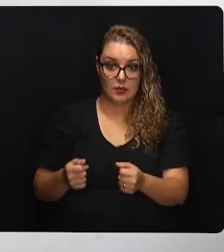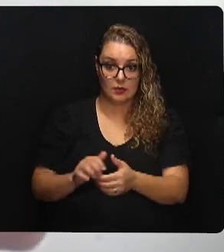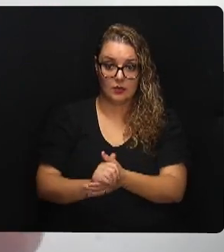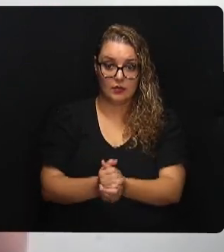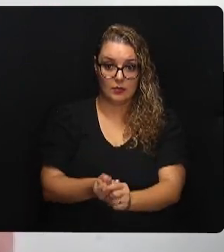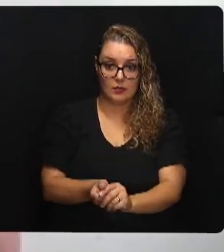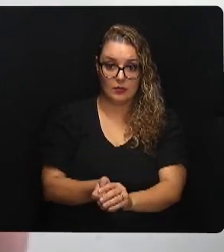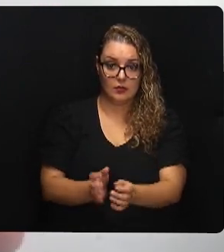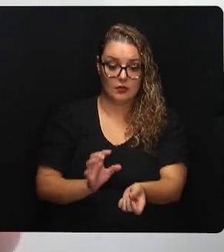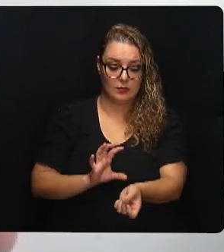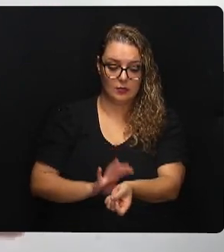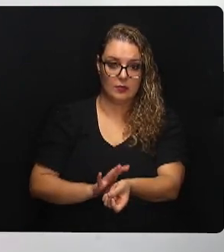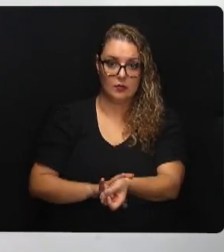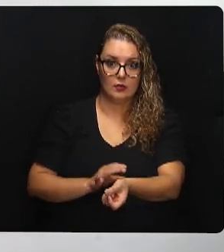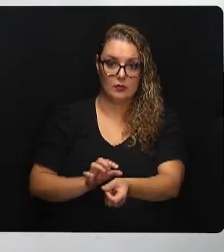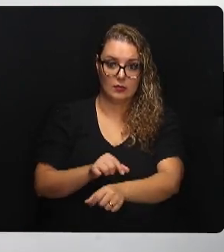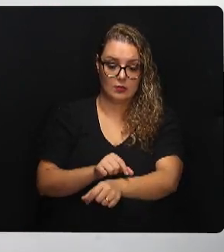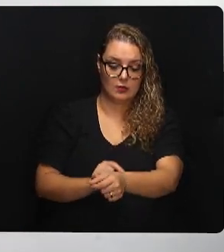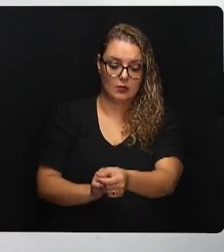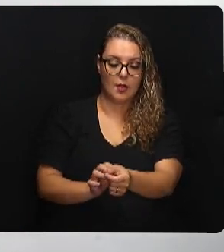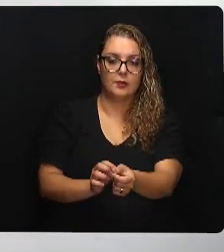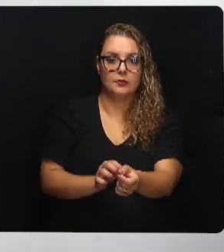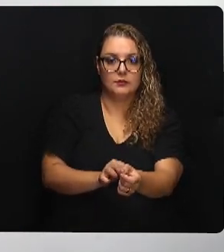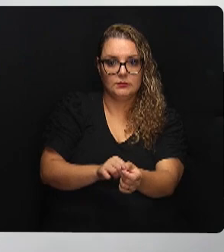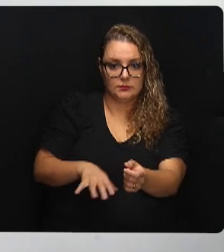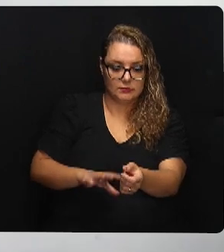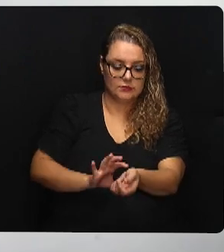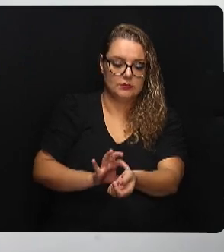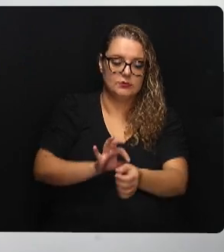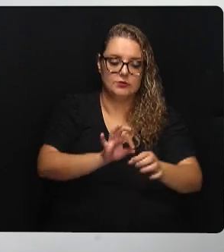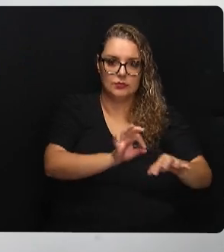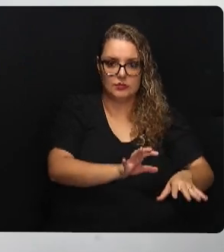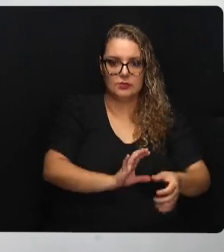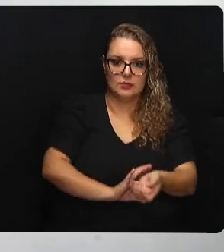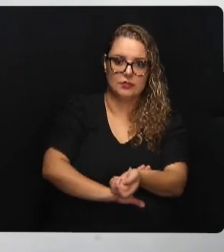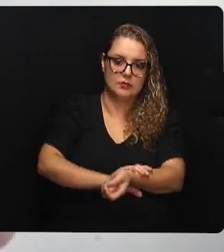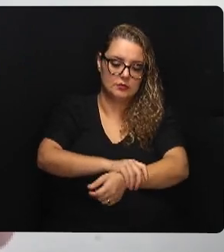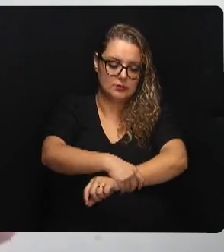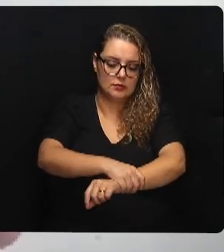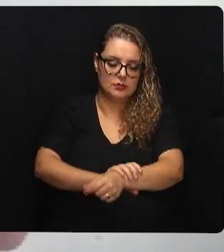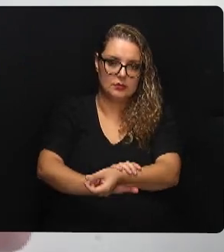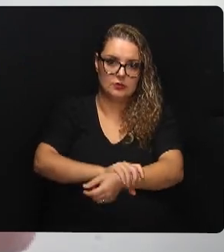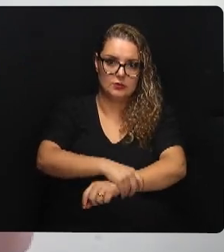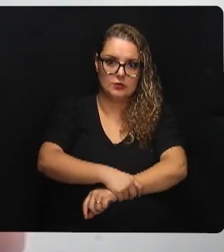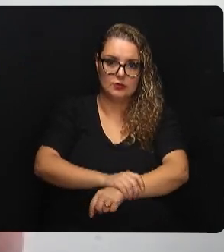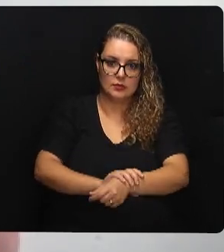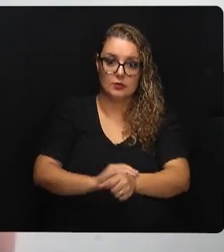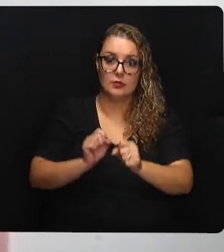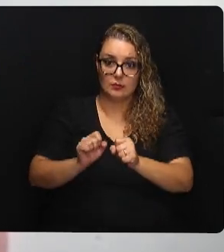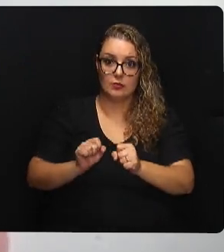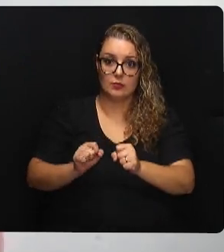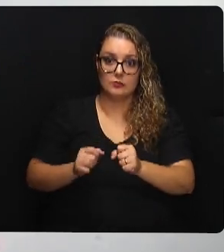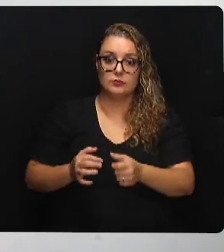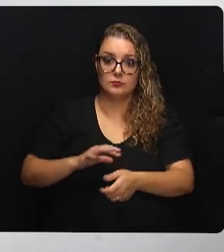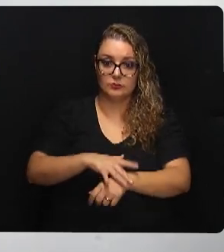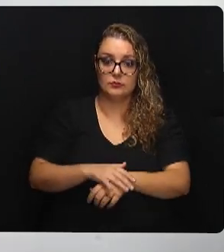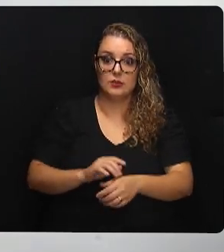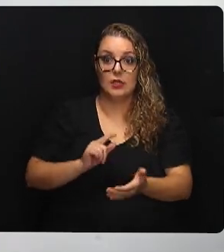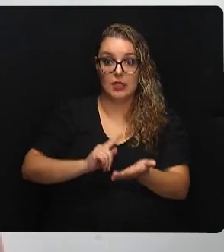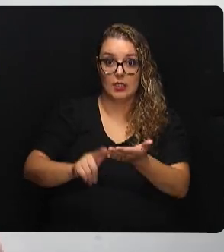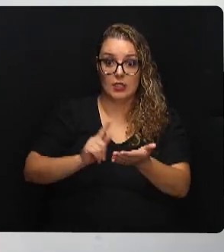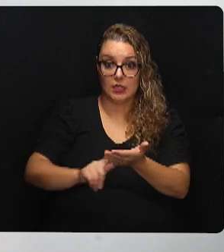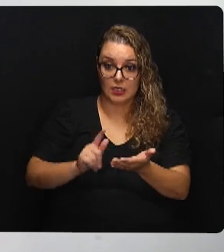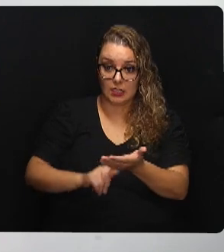punhos também, né? E aqui, por exemplo, eu estou de relógio, essa área aqui, aonde fica o meu relógio, ela pode ficar contaminada,